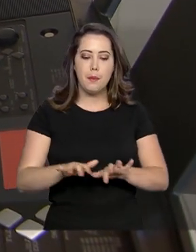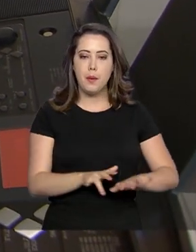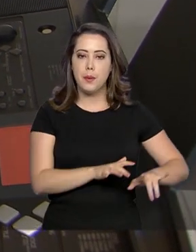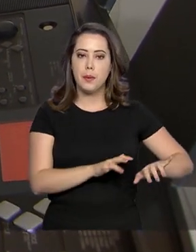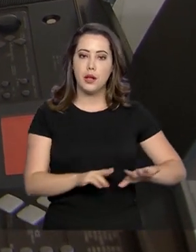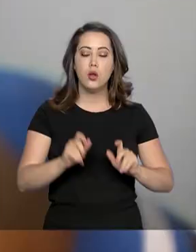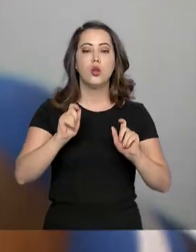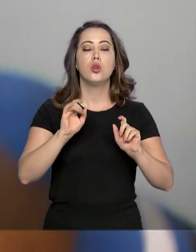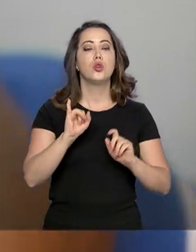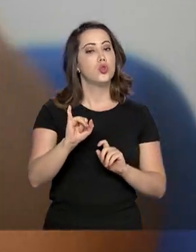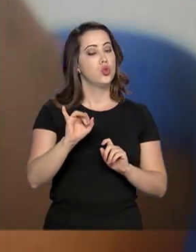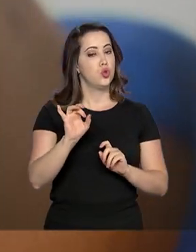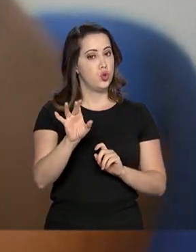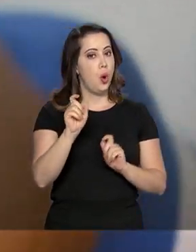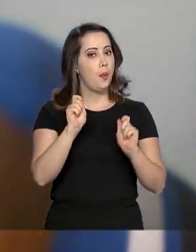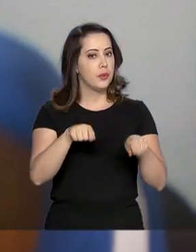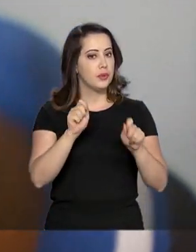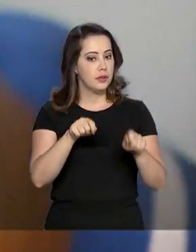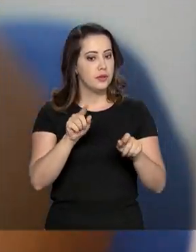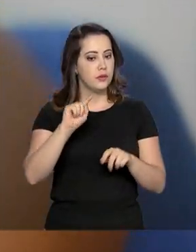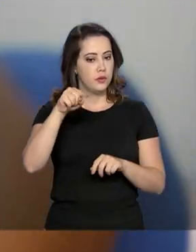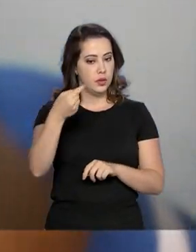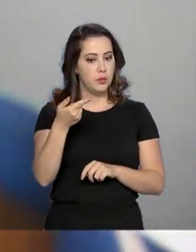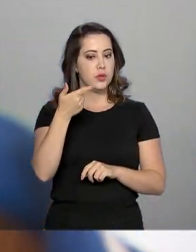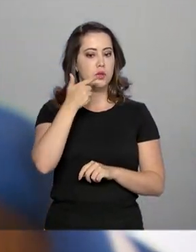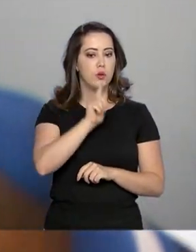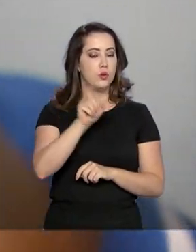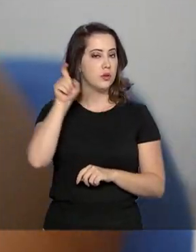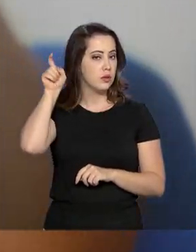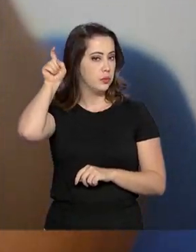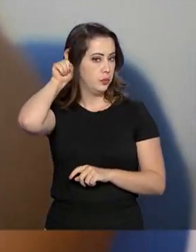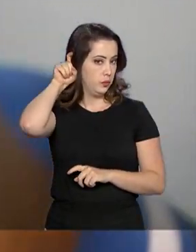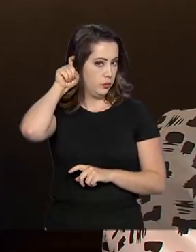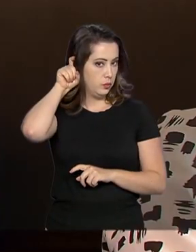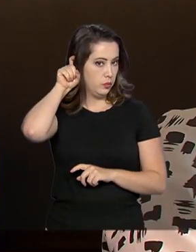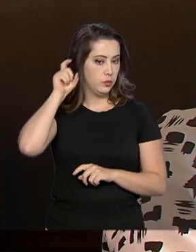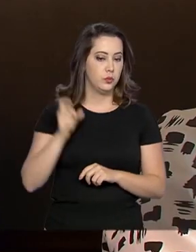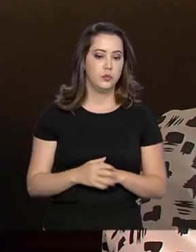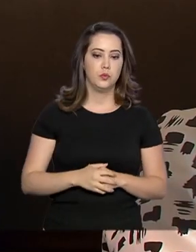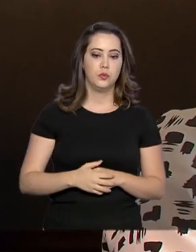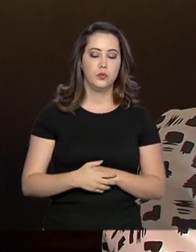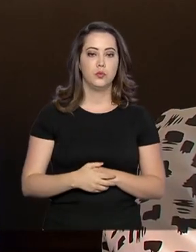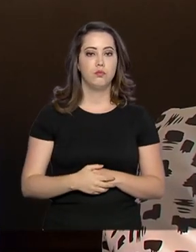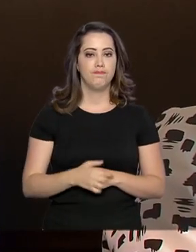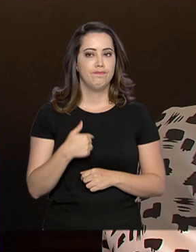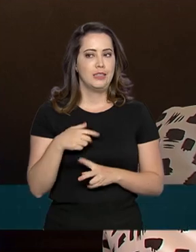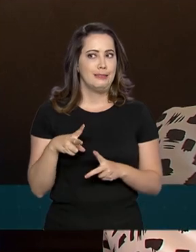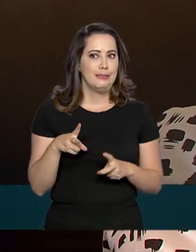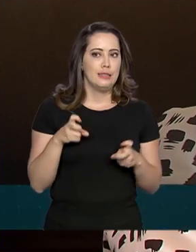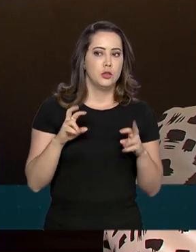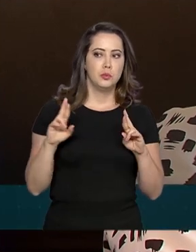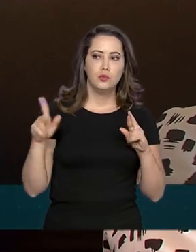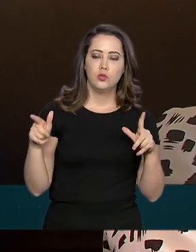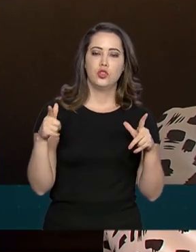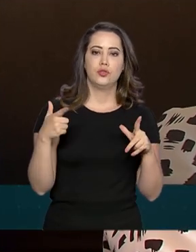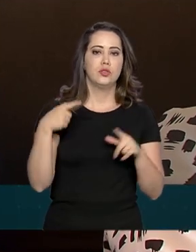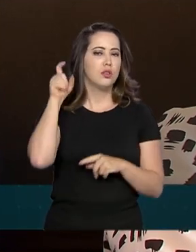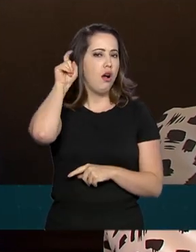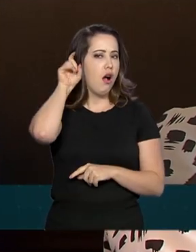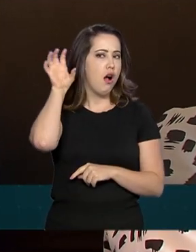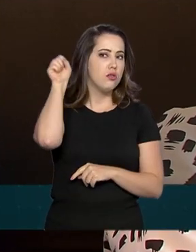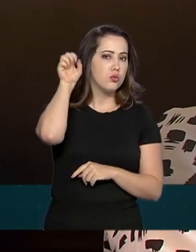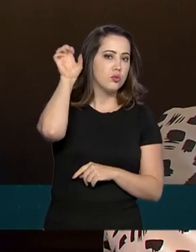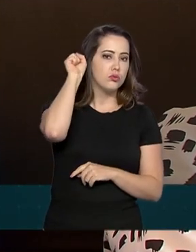só se tornou possível depois que ele conseguiu um aparelho de audição. Consegui perceber essa diferença de audição.